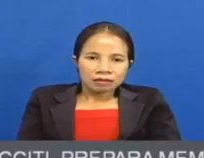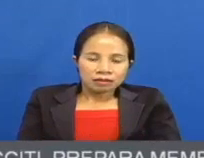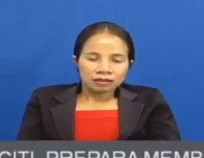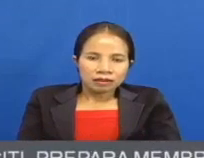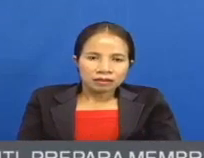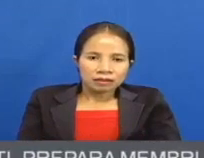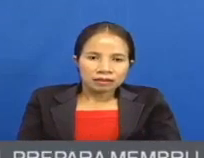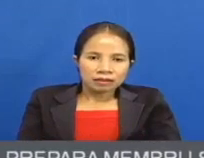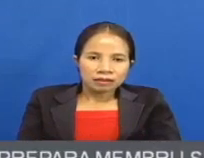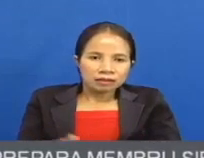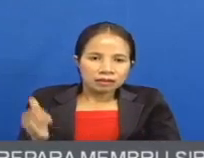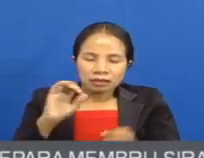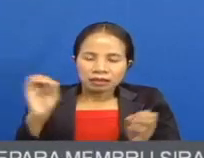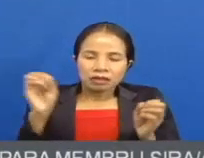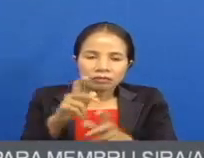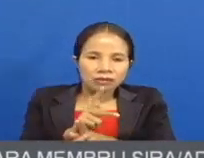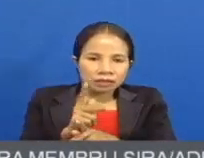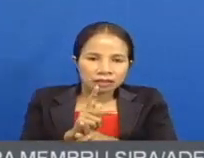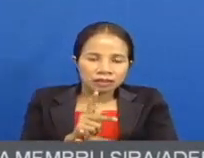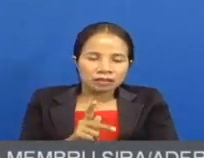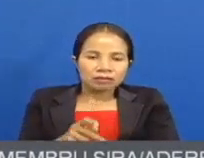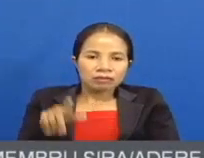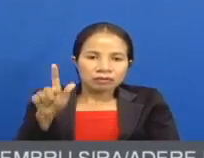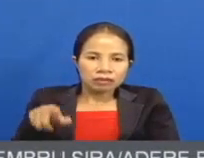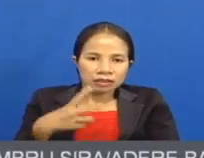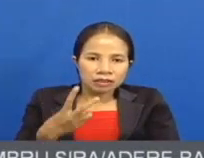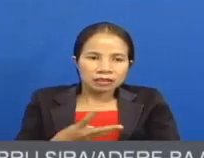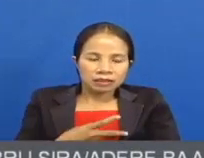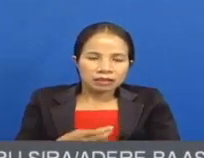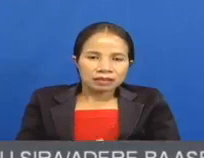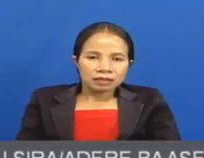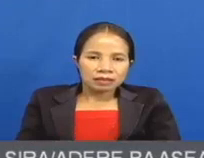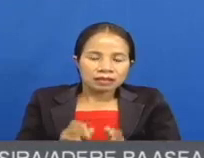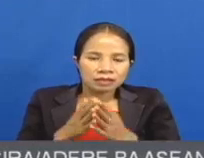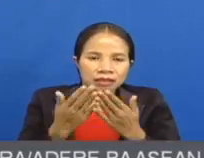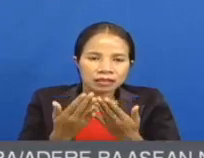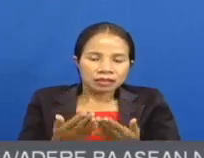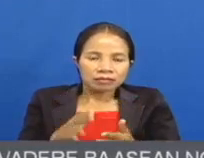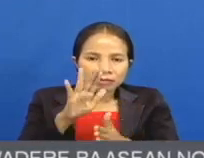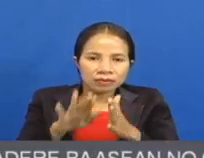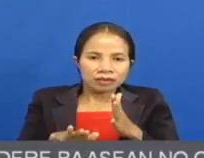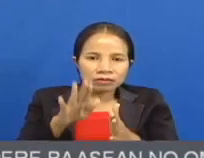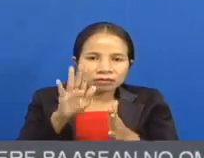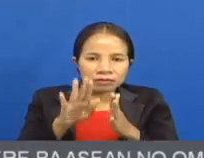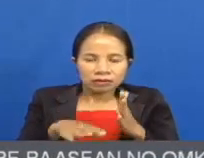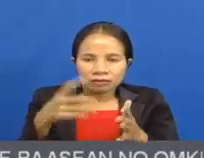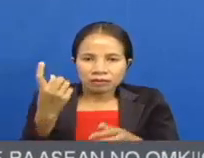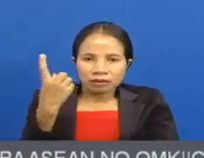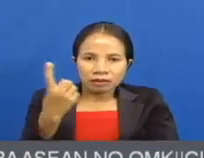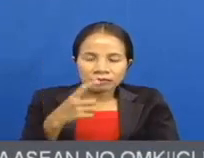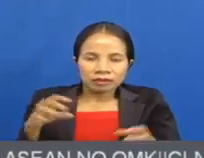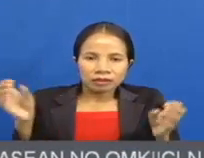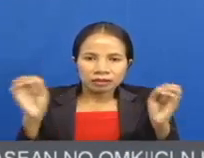venia da Laruma lá cuidado. Então, se ele tinha livro de menos para viver, então,